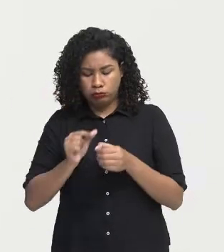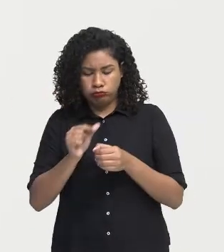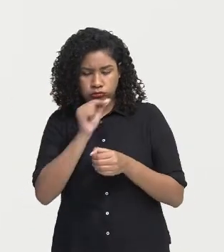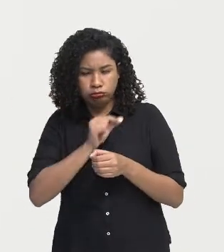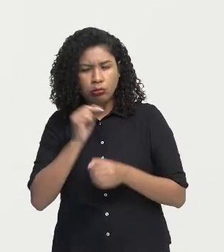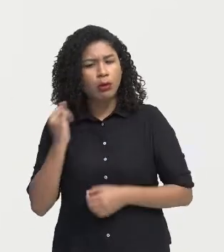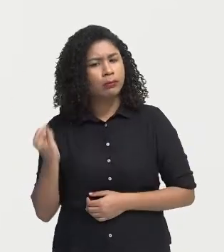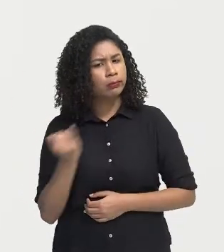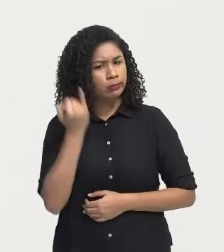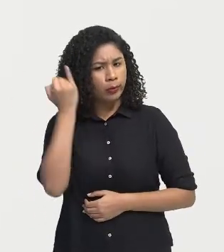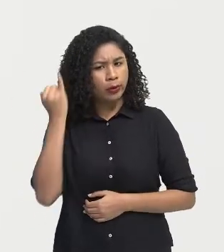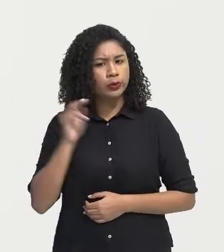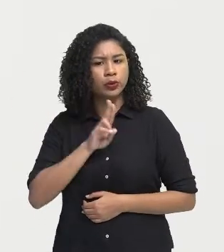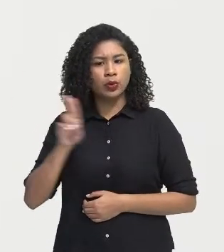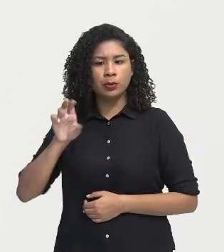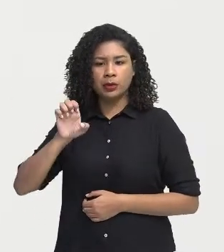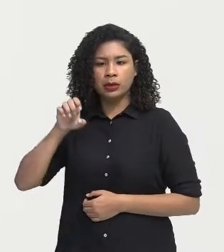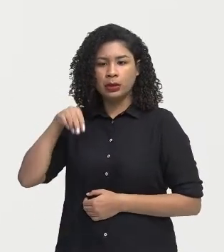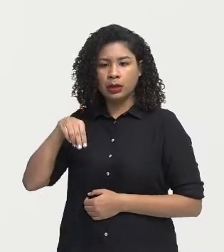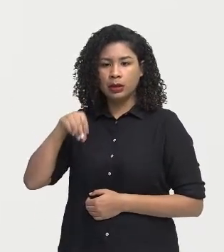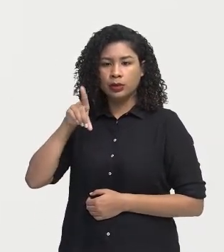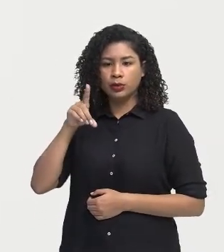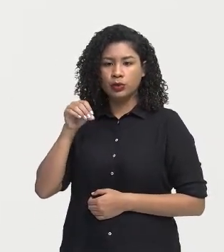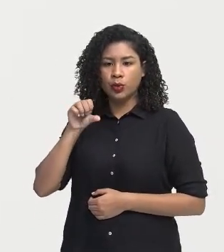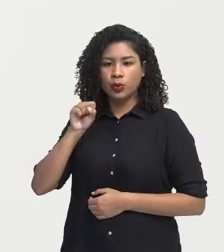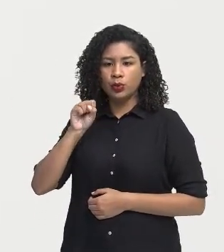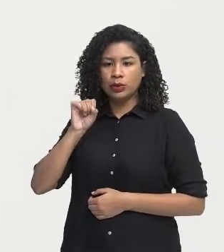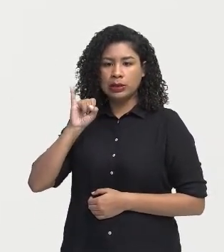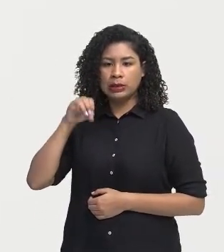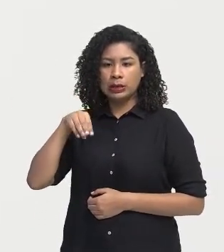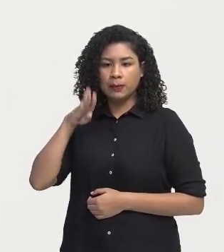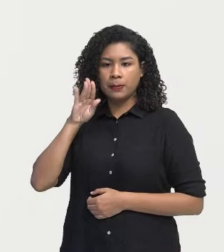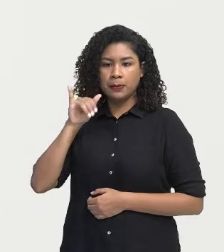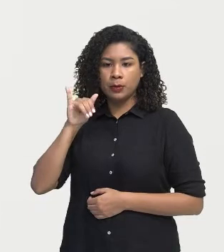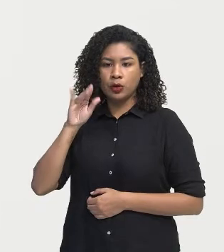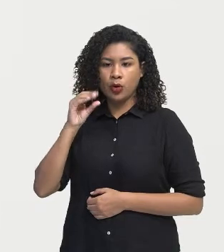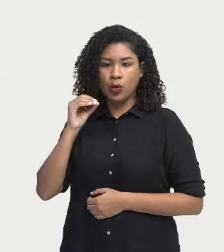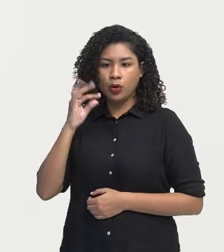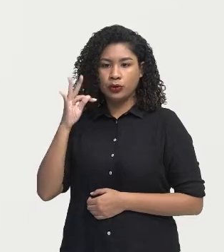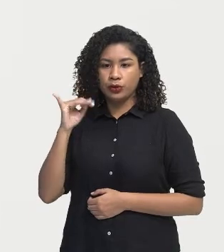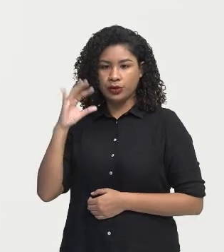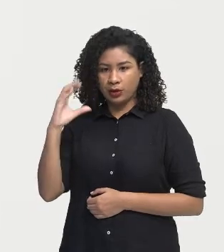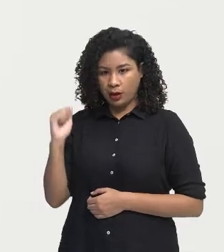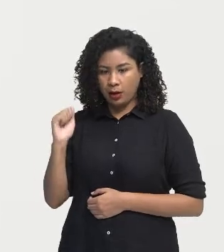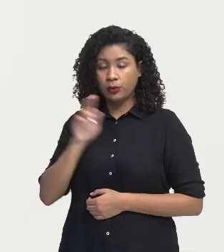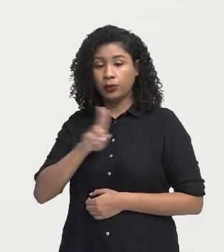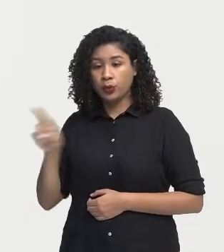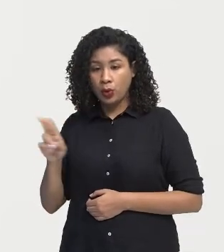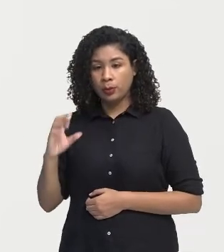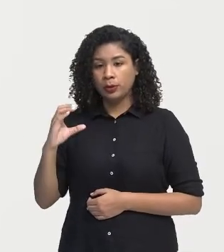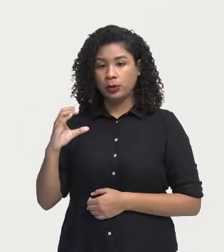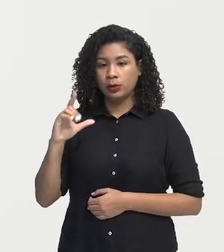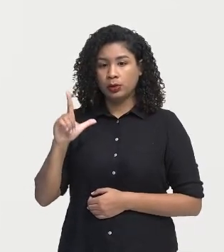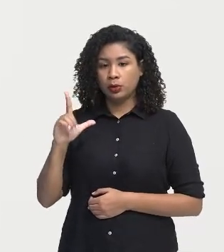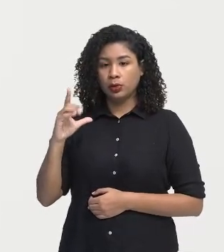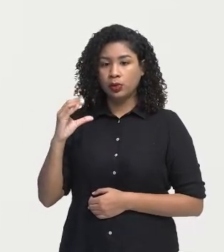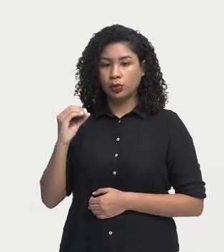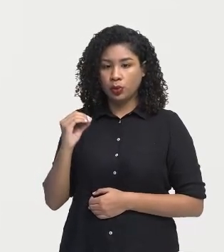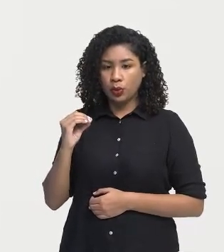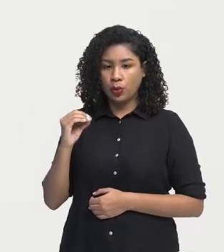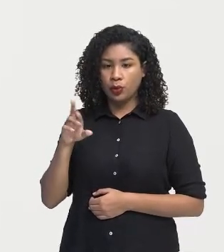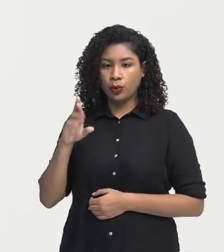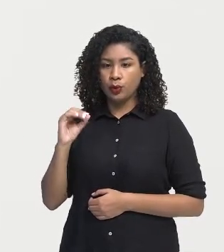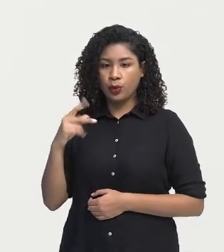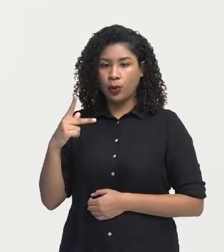é endossimbiótica, que é o cloroplasto. Olha só, o cloroplasto, eles são encontrados